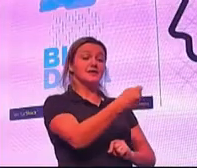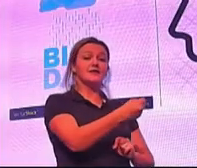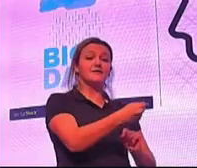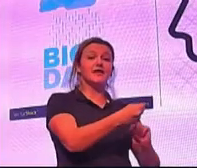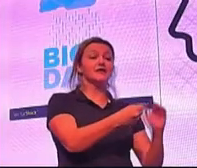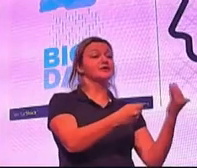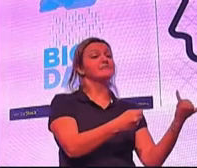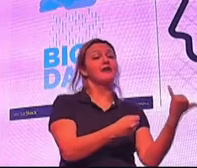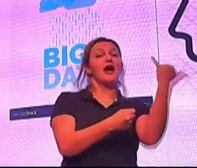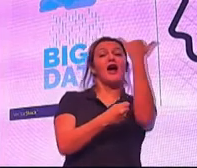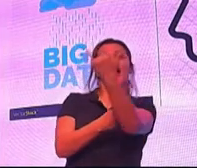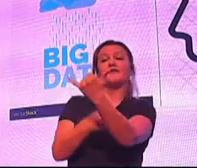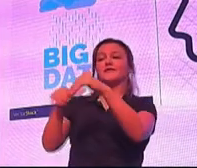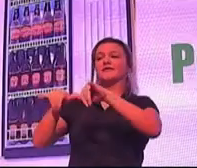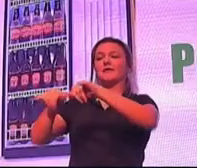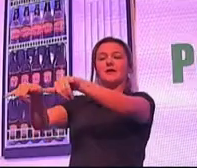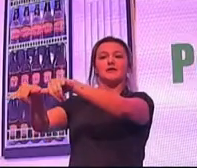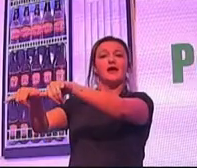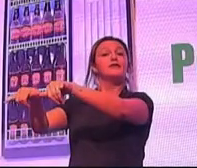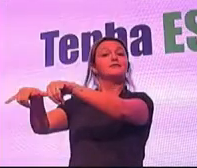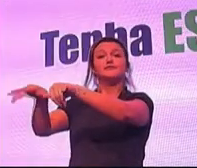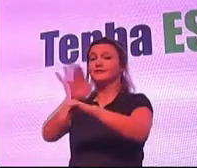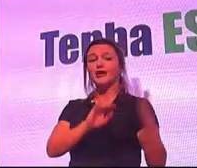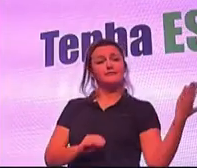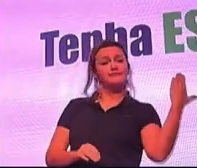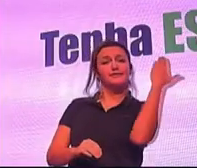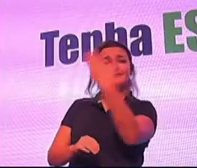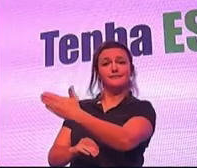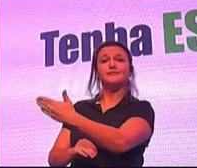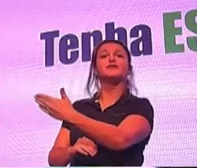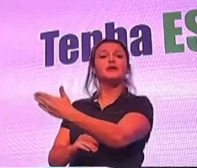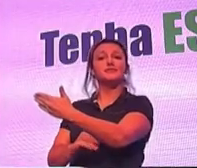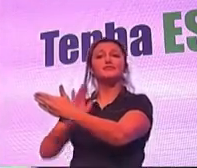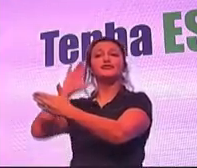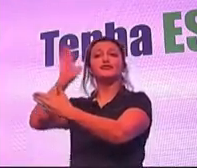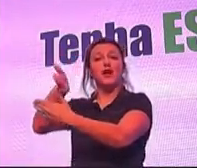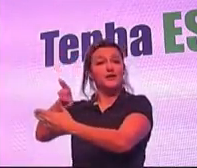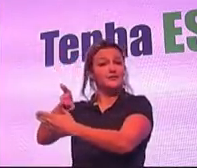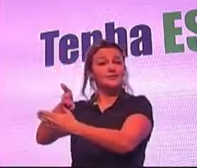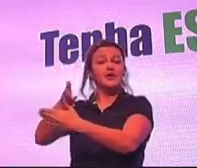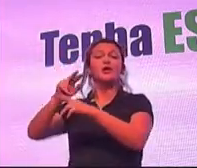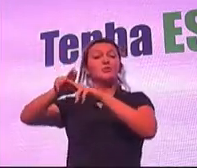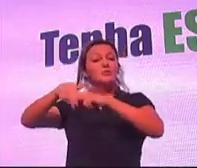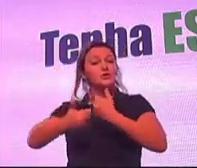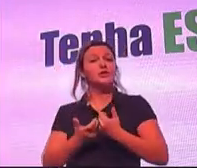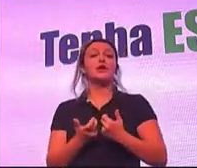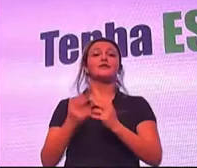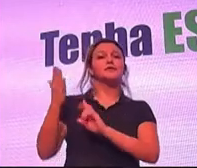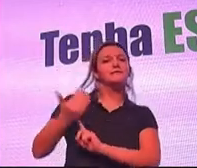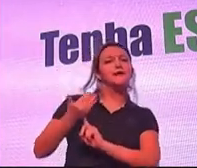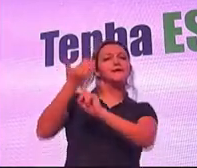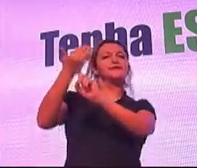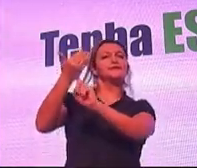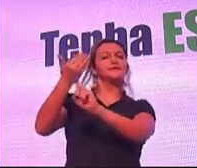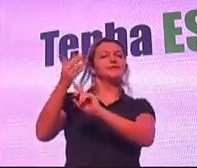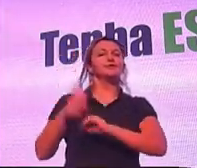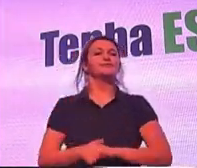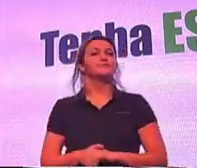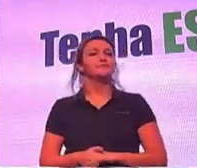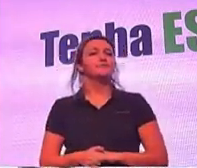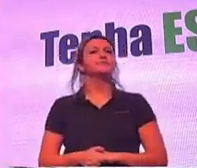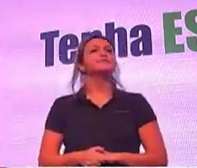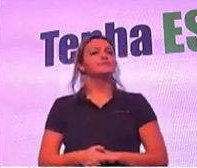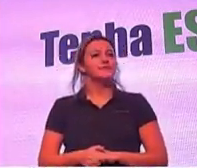Big Data, inteligência artificial, internet das coisas. Deixar mais claro o conceito. Mas nada disso, nada do que eu vou falar aqui